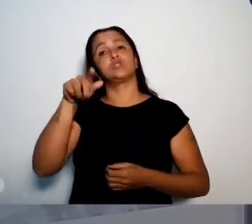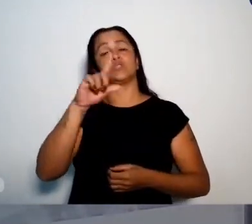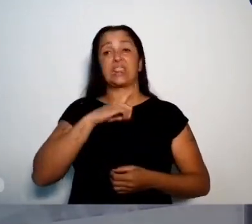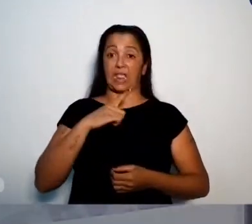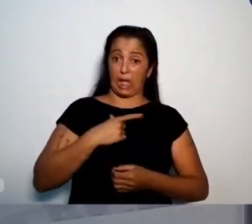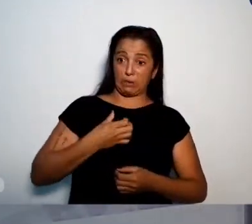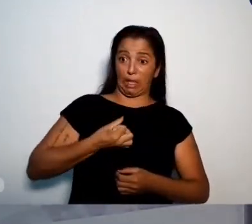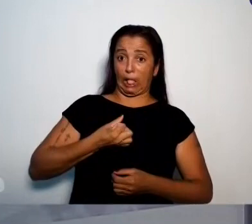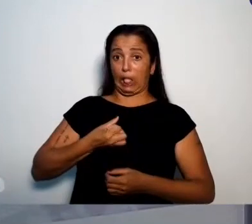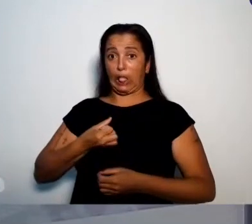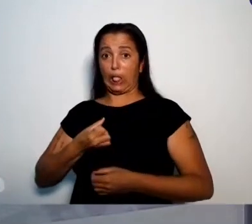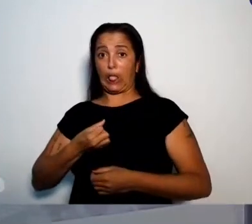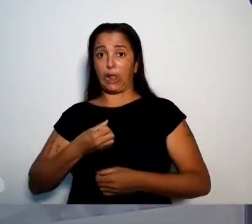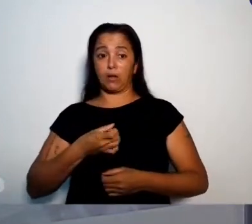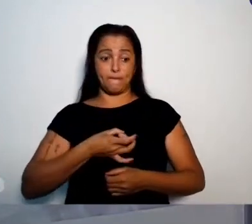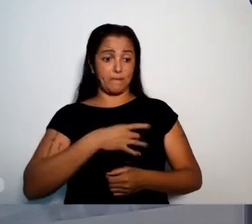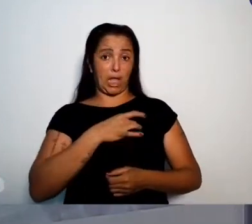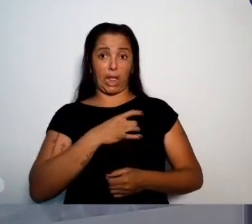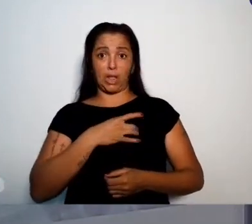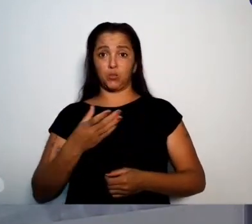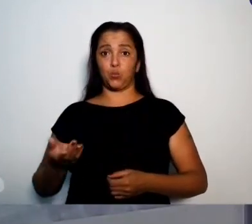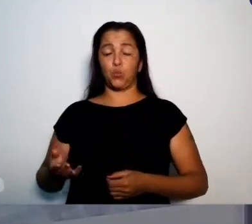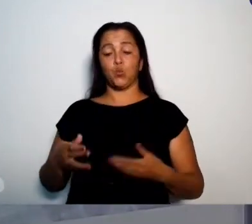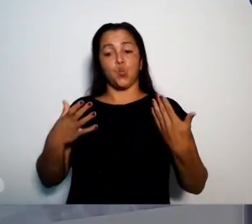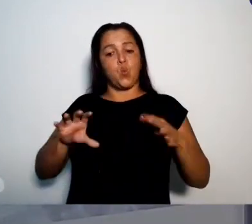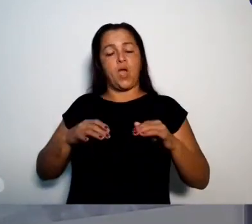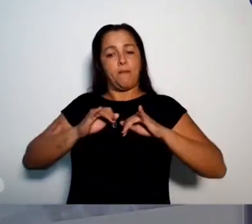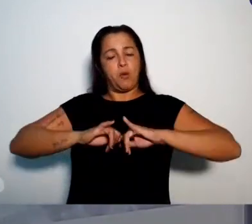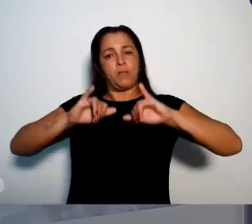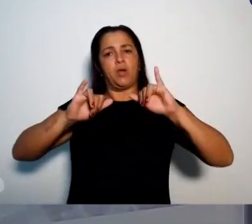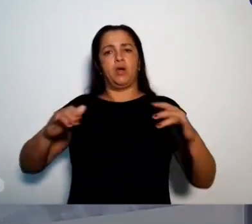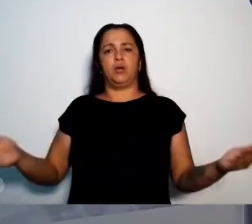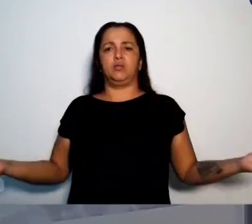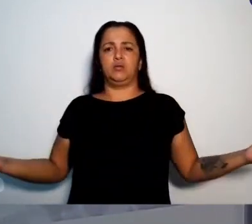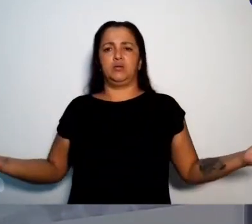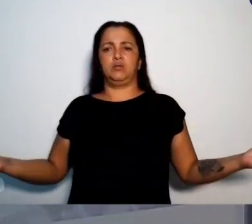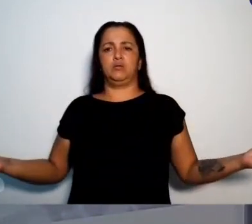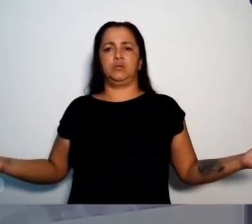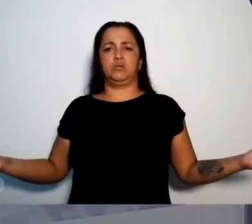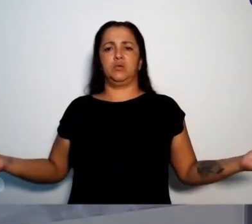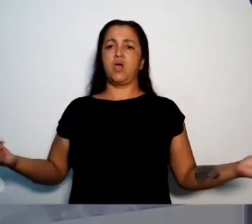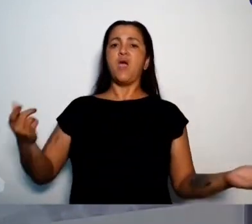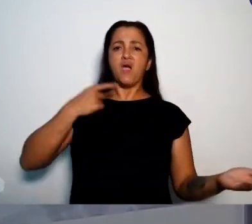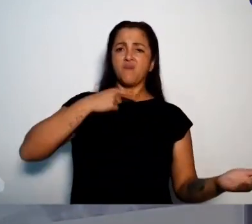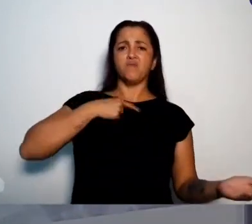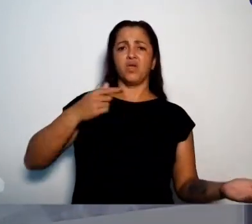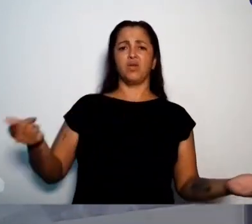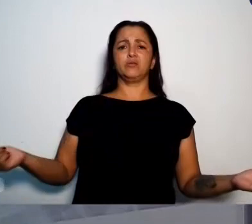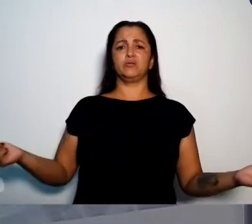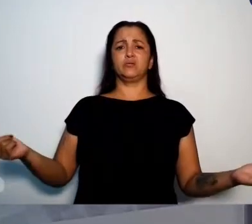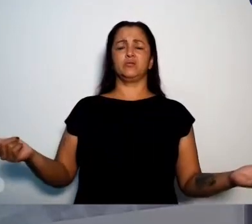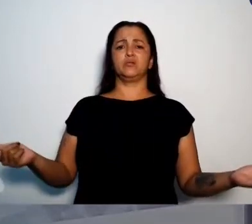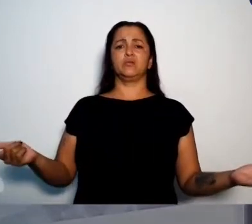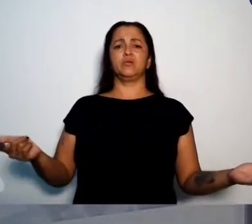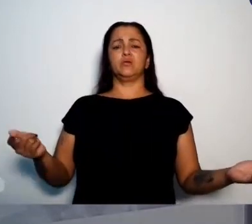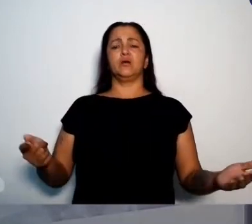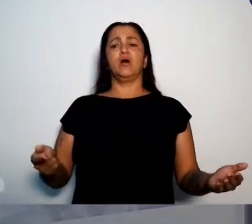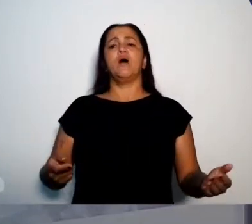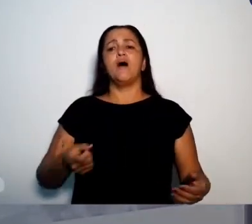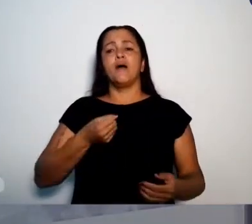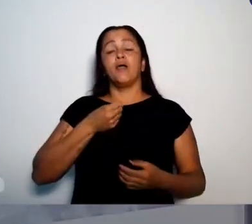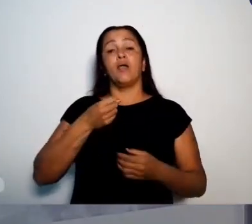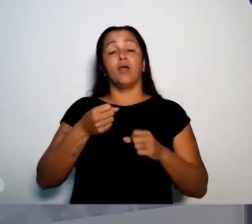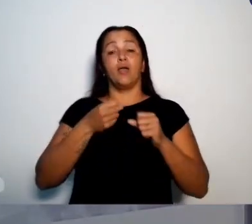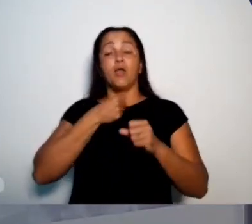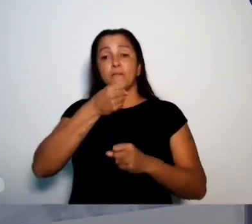ou supostamente não querem perder a propaganda. Isso é feio. É feio isso aí, a imprensa bater todas,